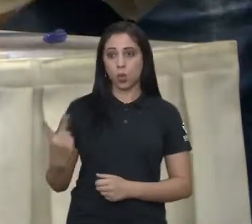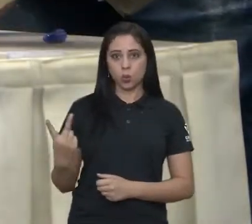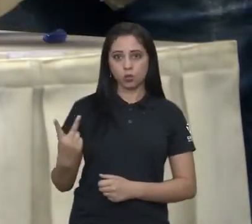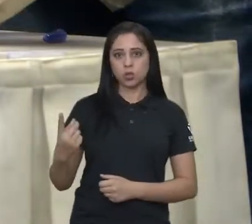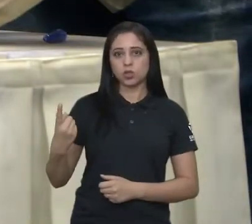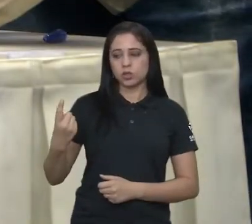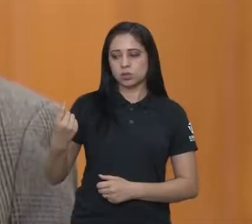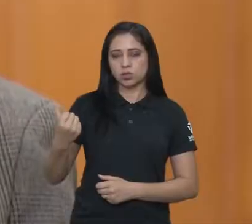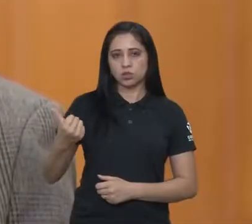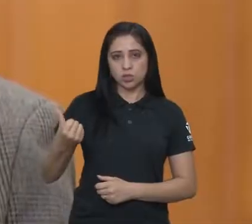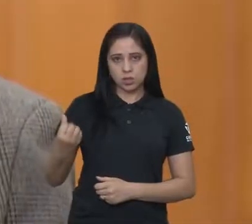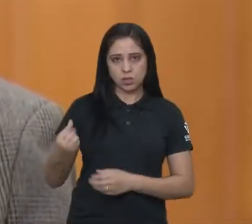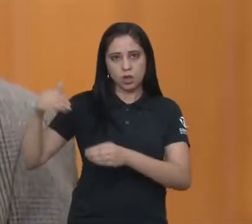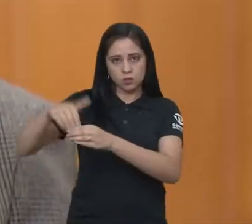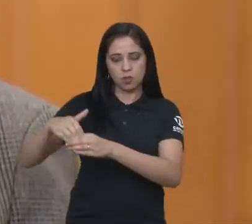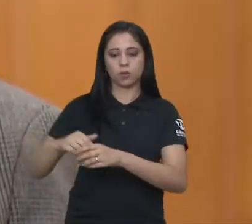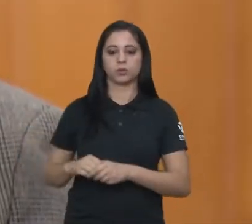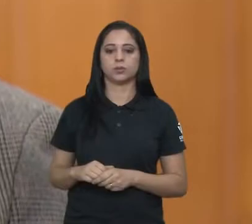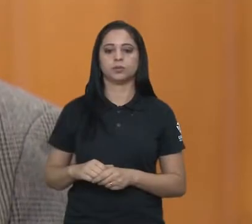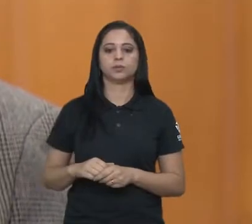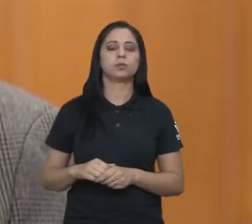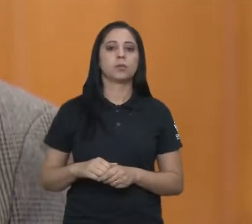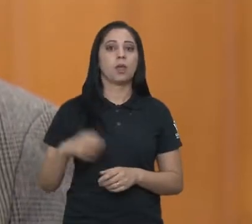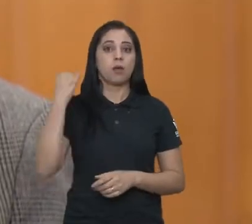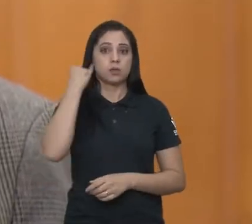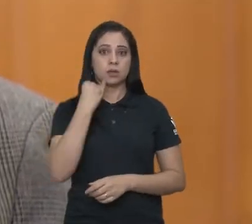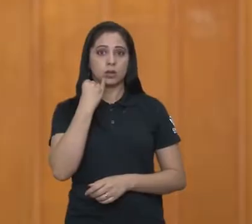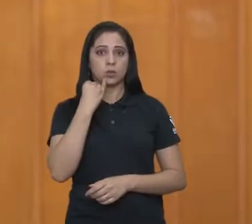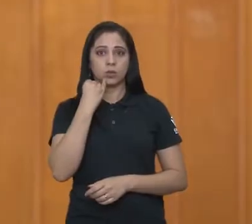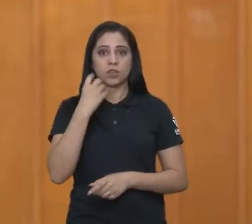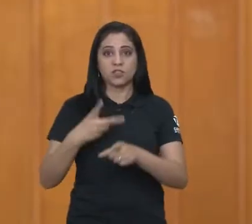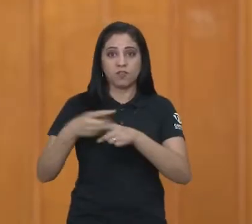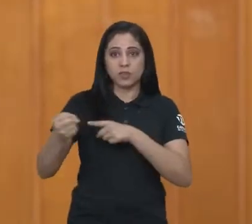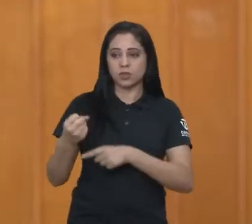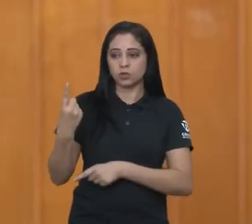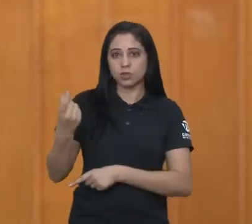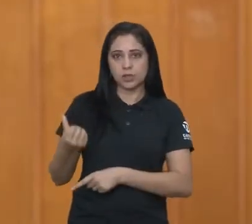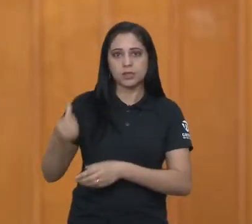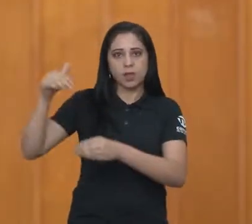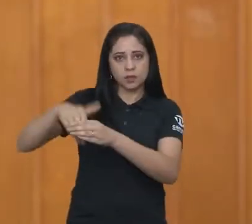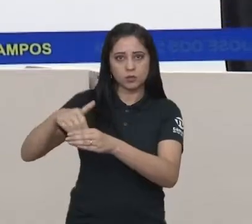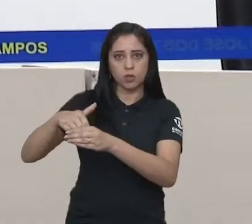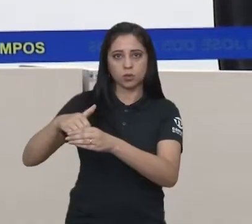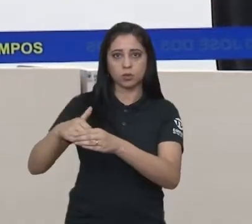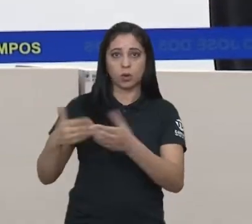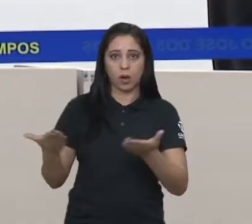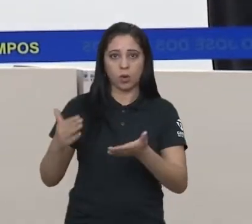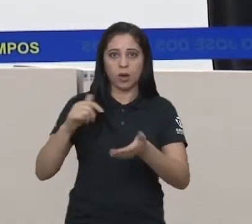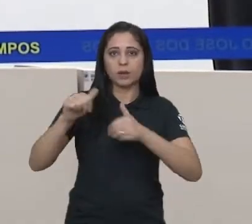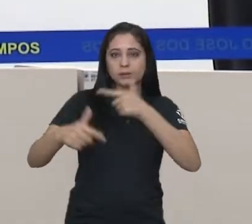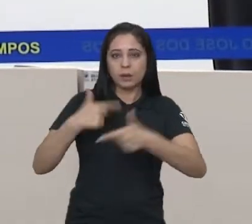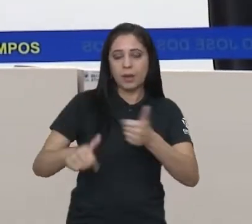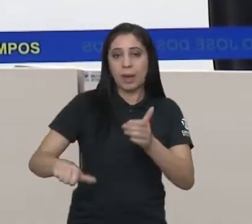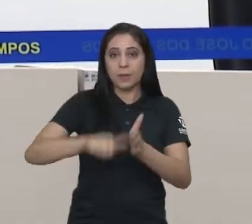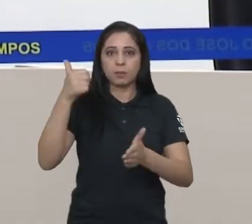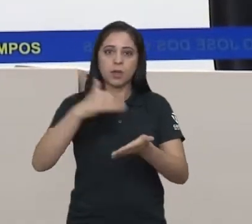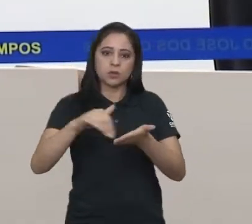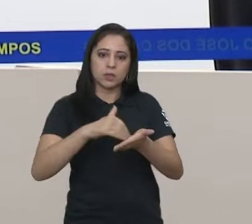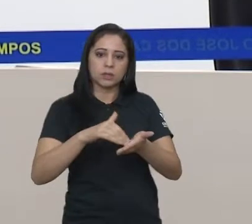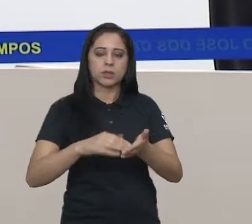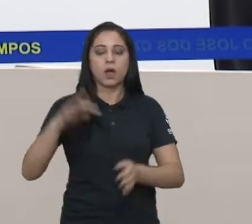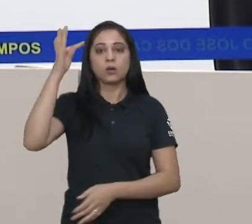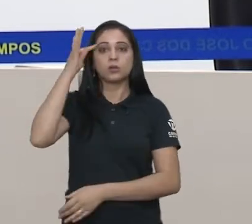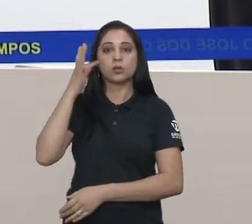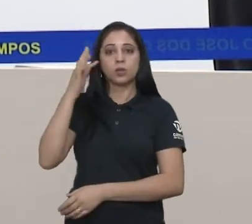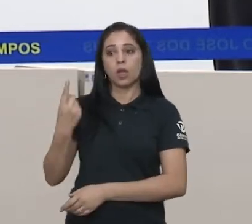votos cada. Zé Luiz, eleito com 18 votos, será o primeiro secretário e Tomás Henrique, com 14